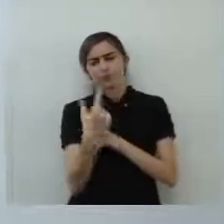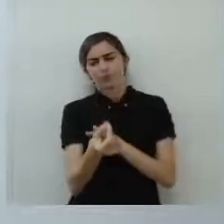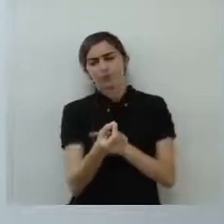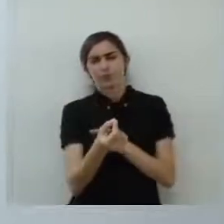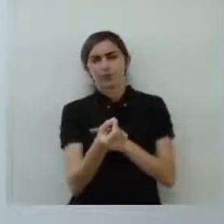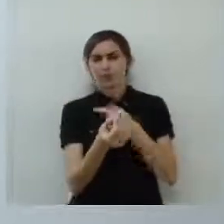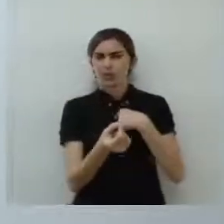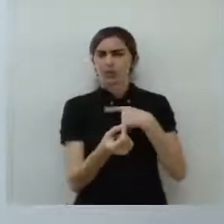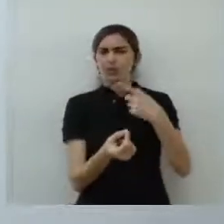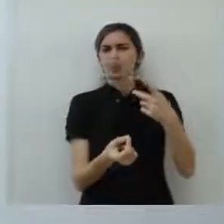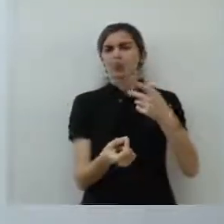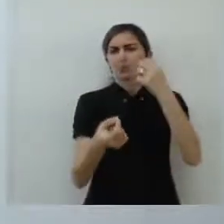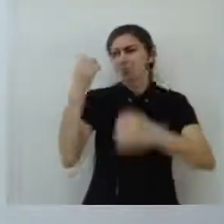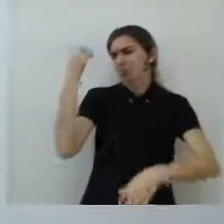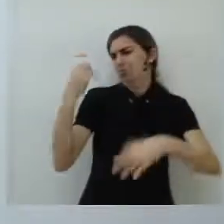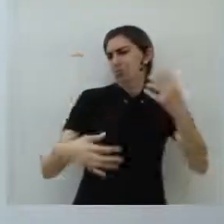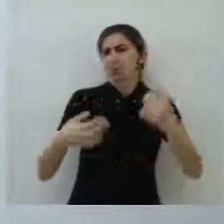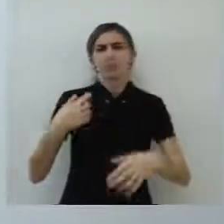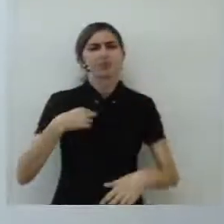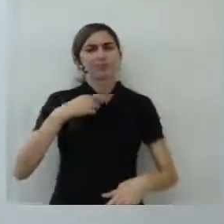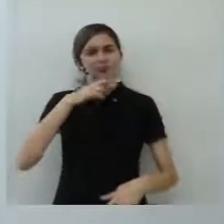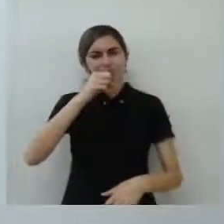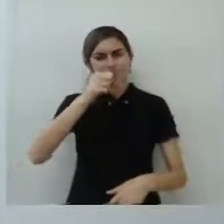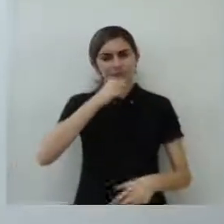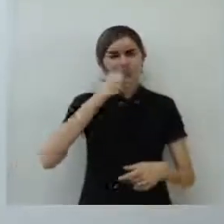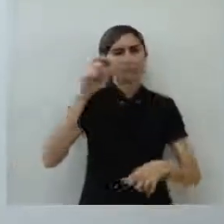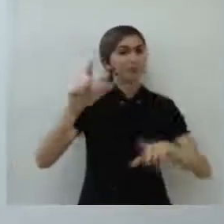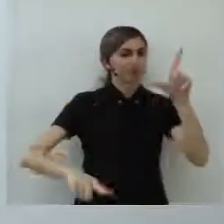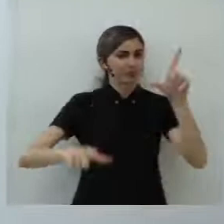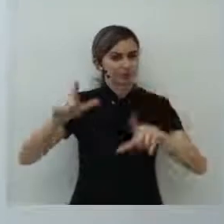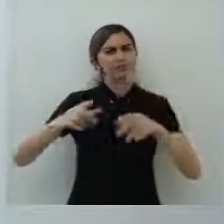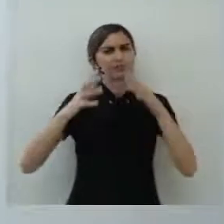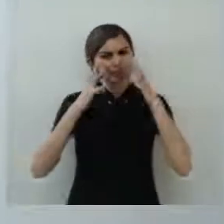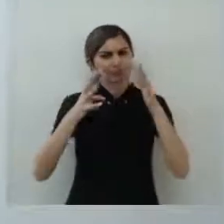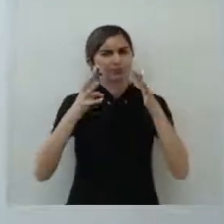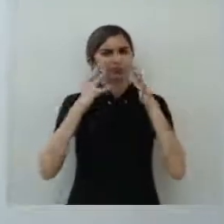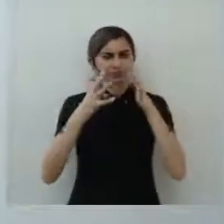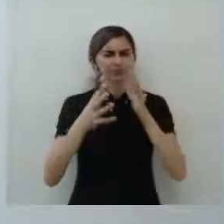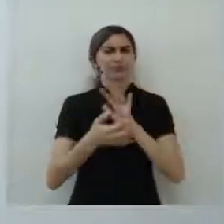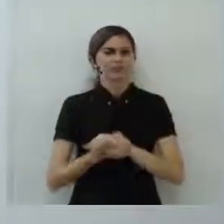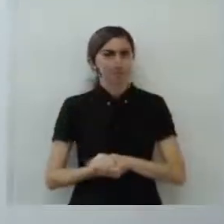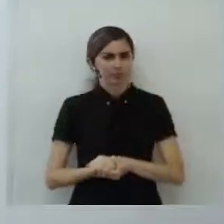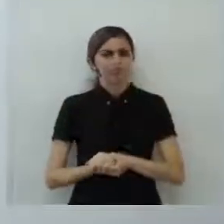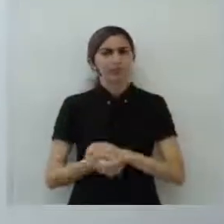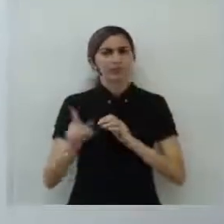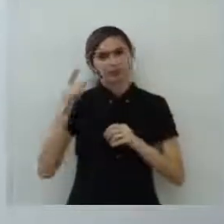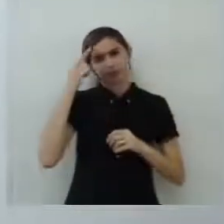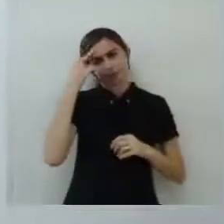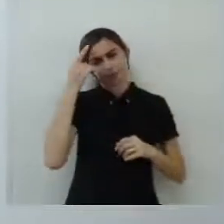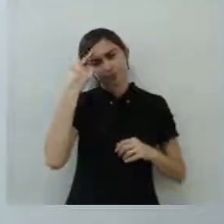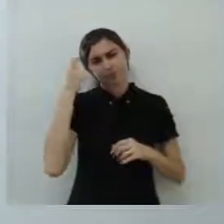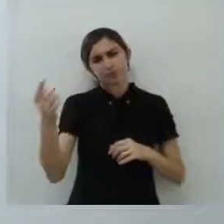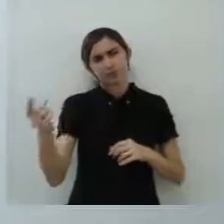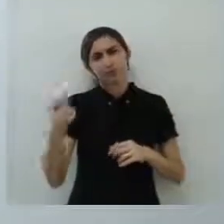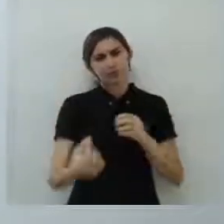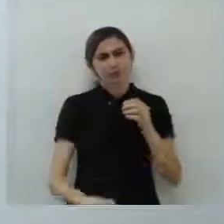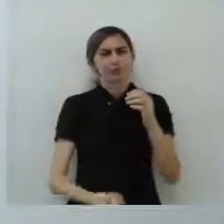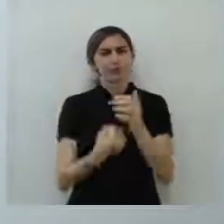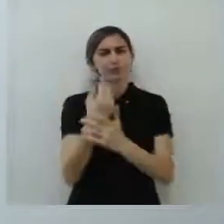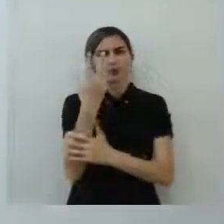ser tão irreverente, isso no rádio, na TV. Chamou muita atenção. Isso que eu estava pensando. Porque ele